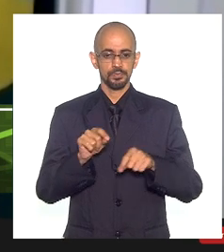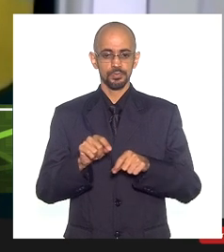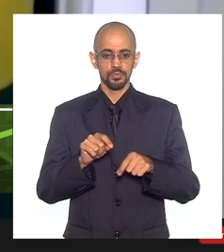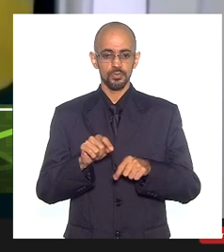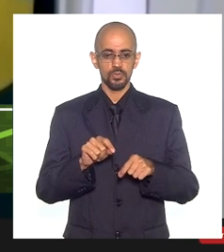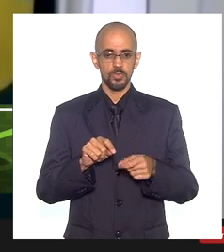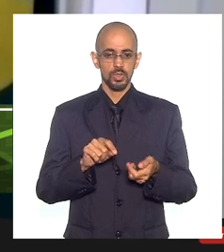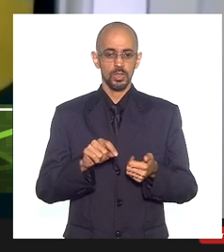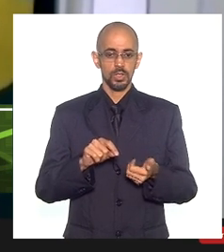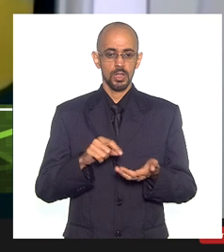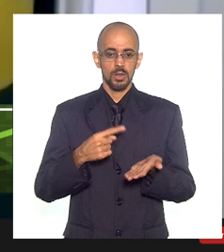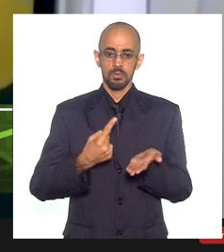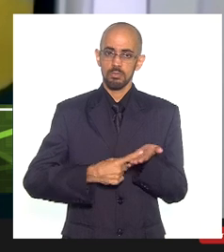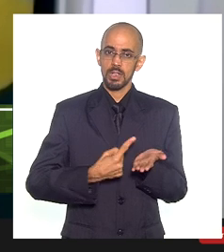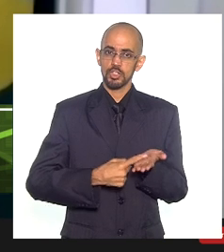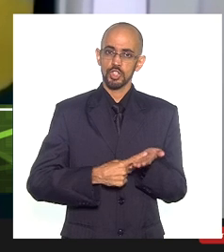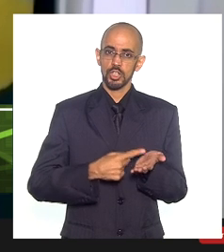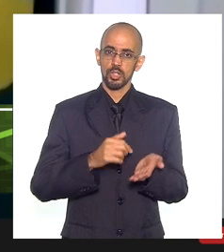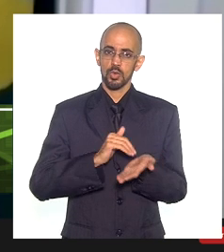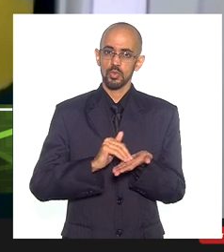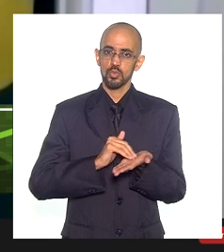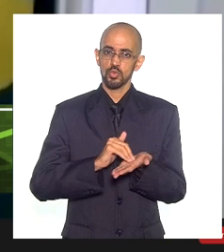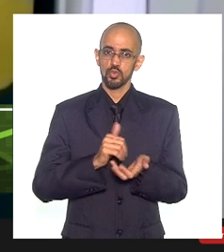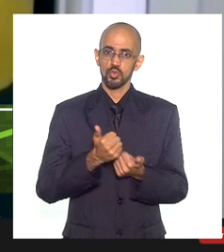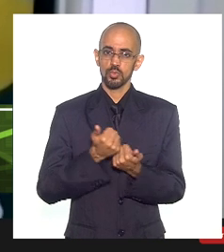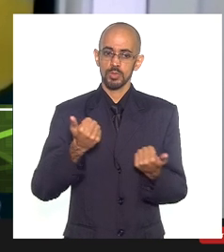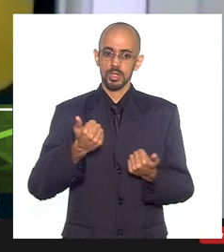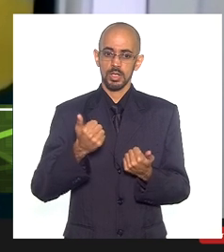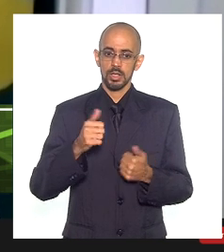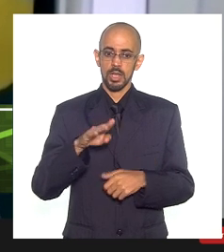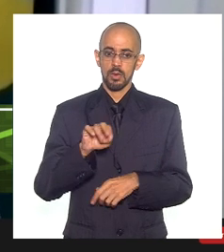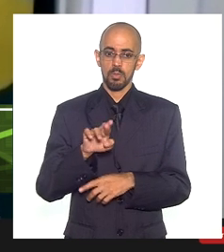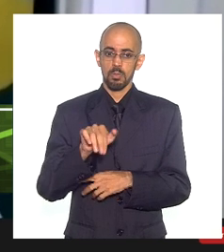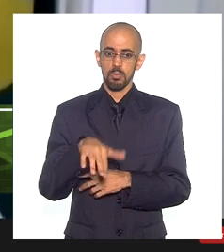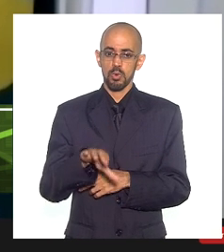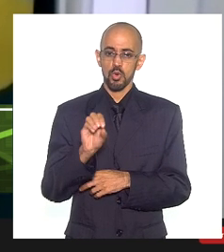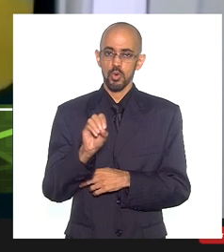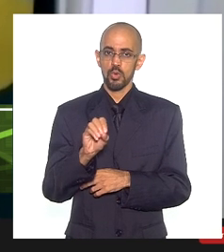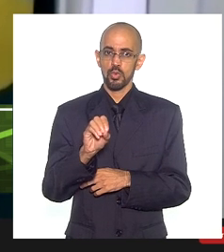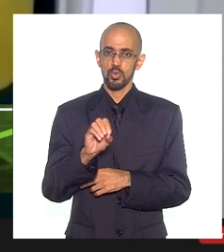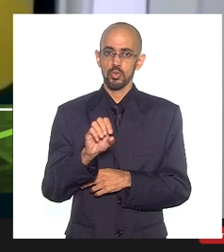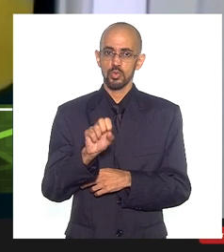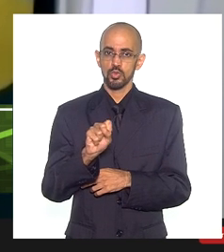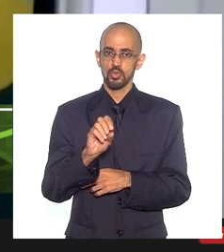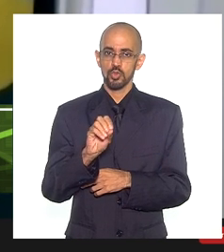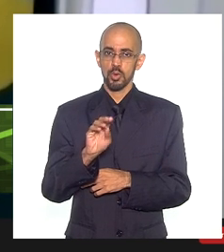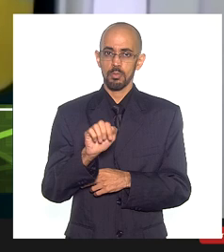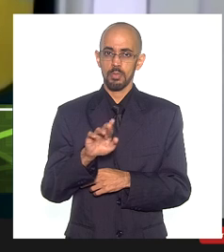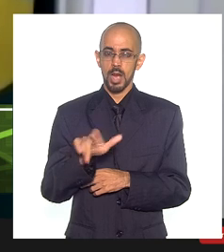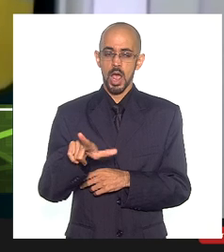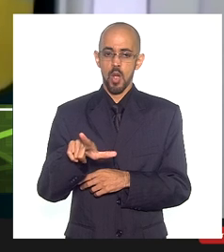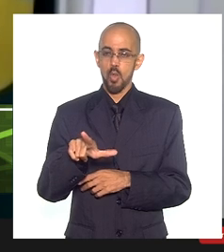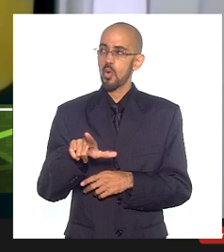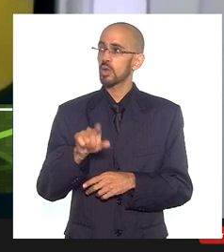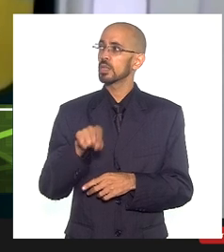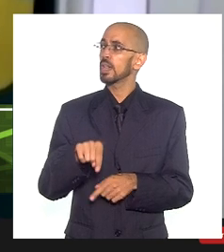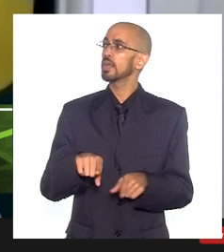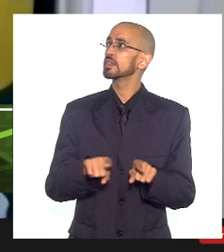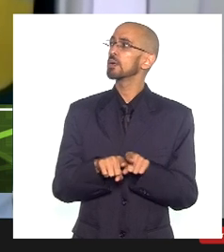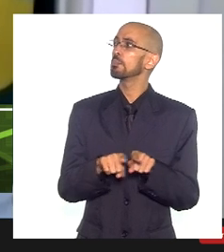subsecretário de Estado de Fazenda, Bruno Sobral, que aliás está também professor da UERJ, para tratar exatamente